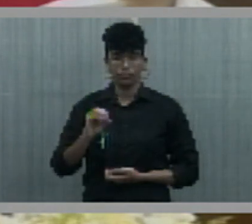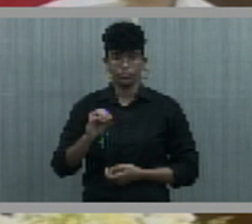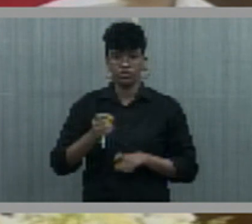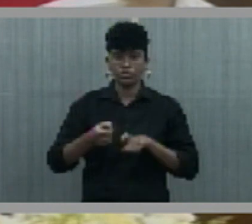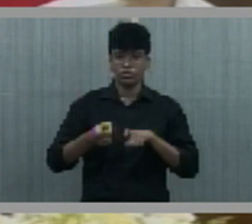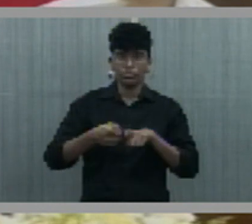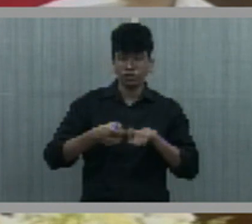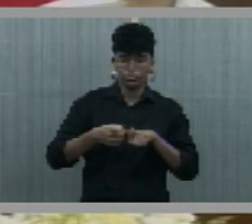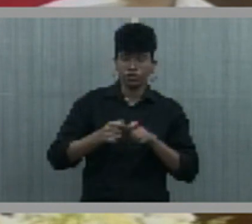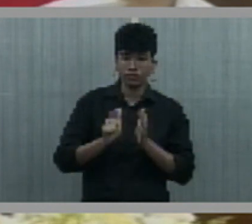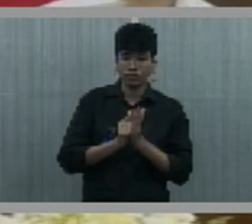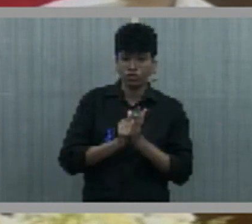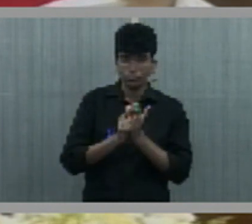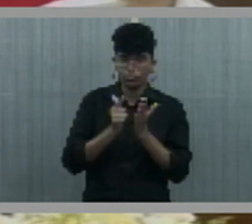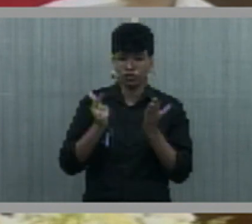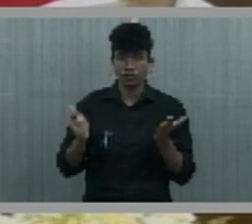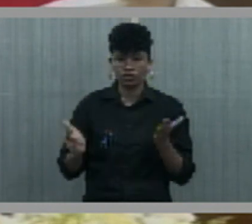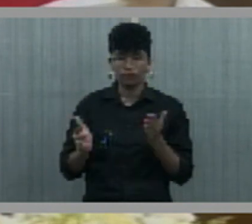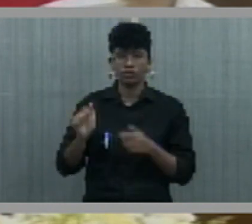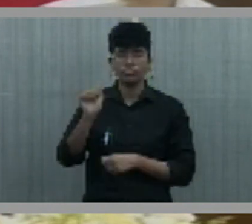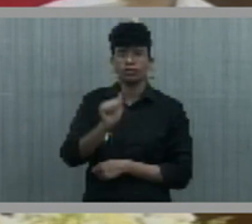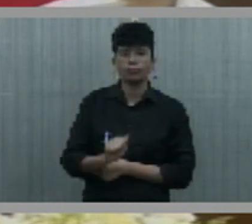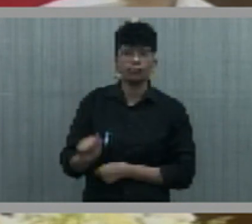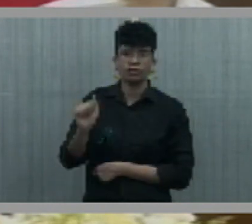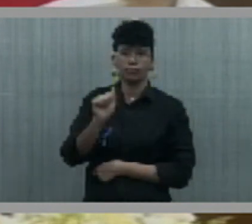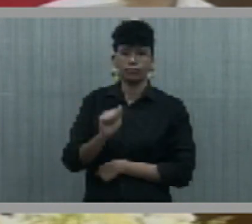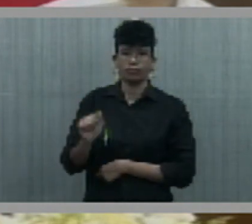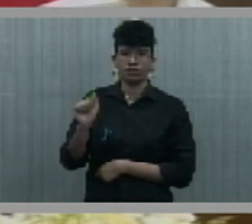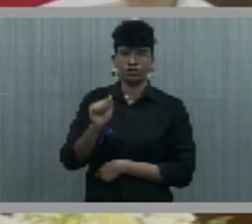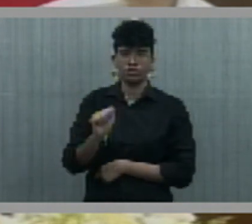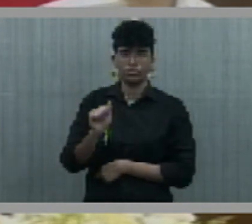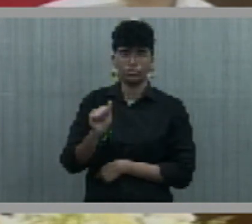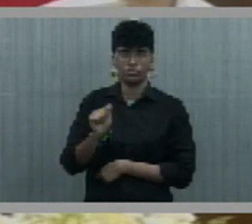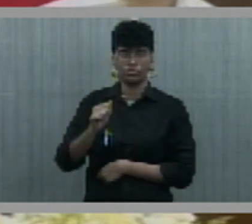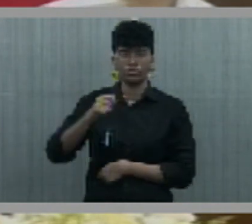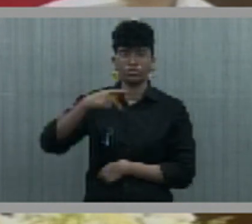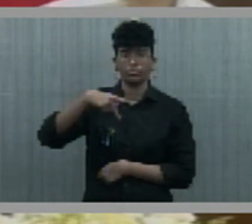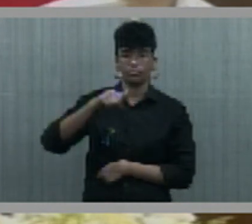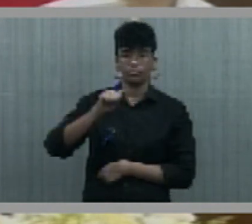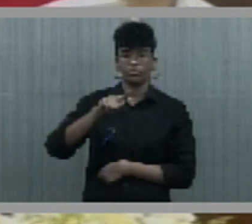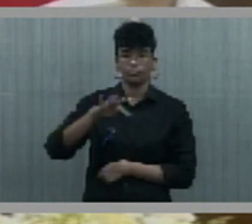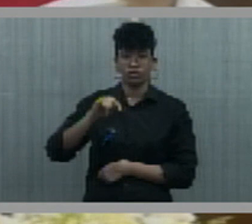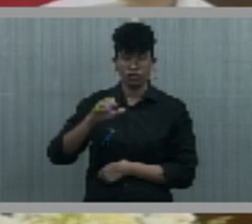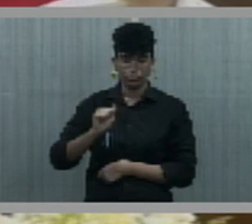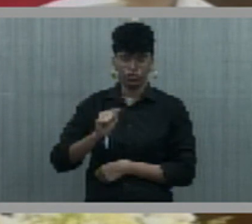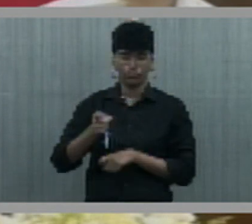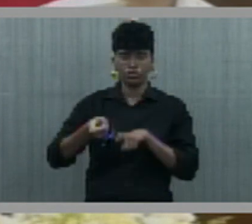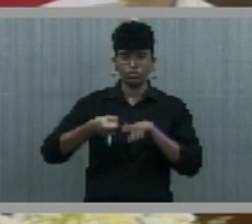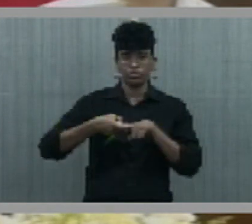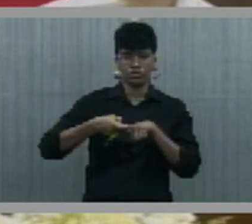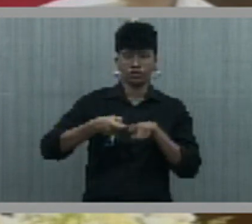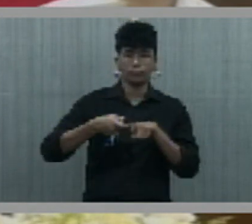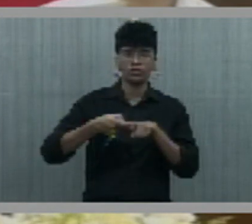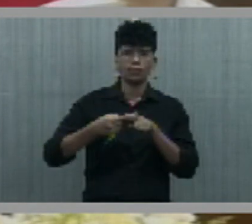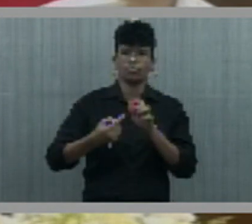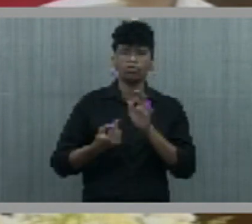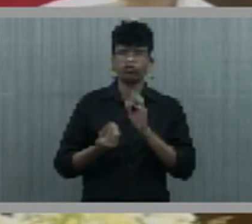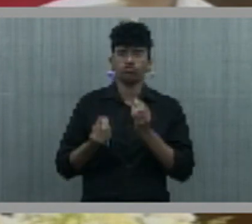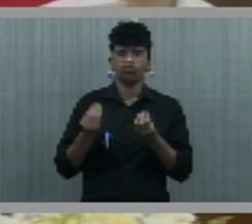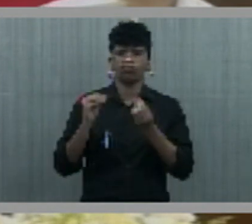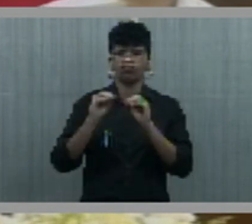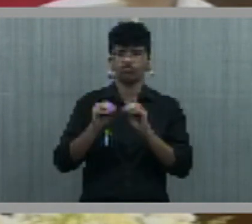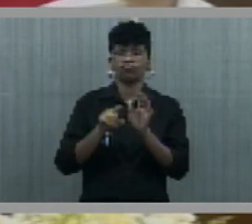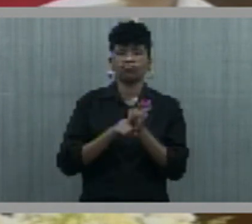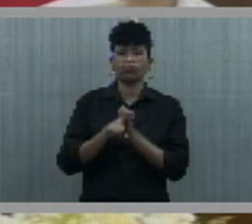Medical Journal, da Associação Paulista de Medicina, publicou uma pesquisa